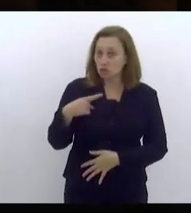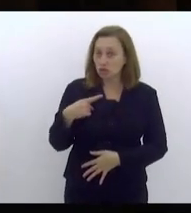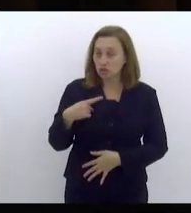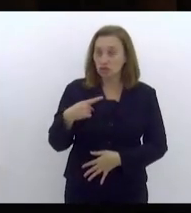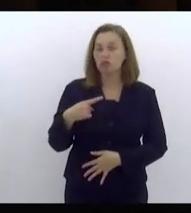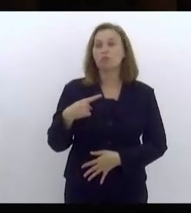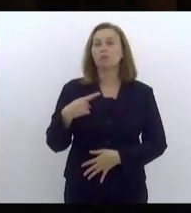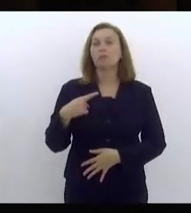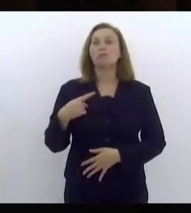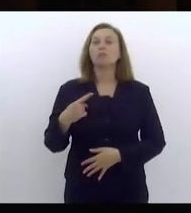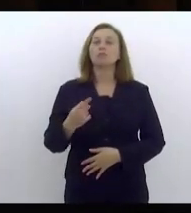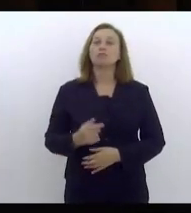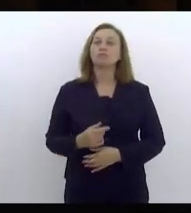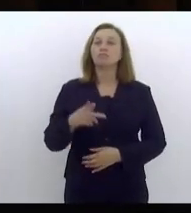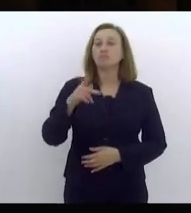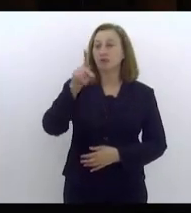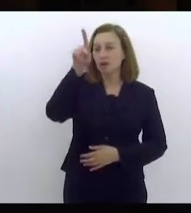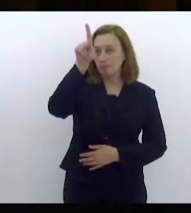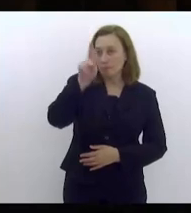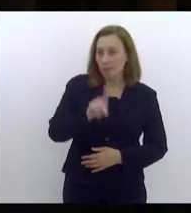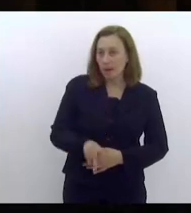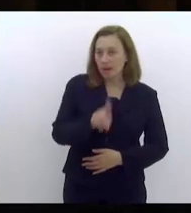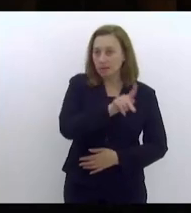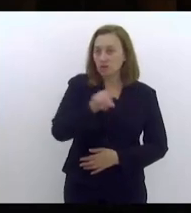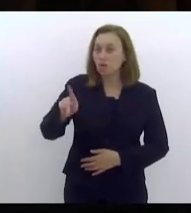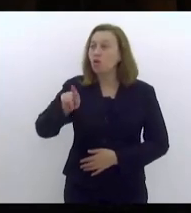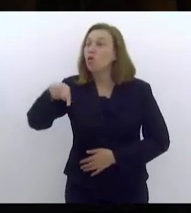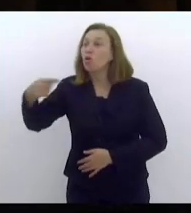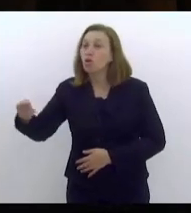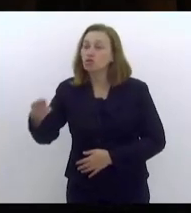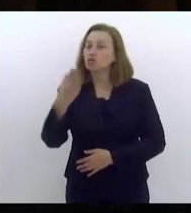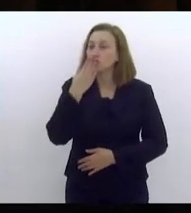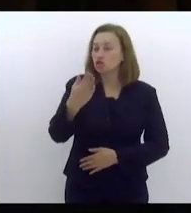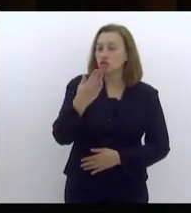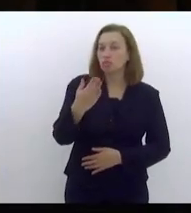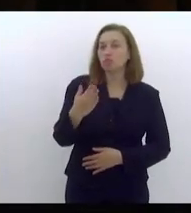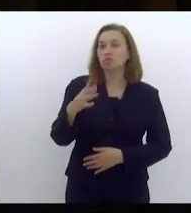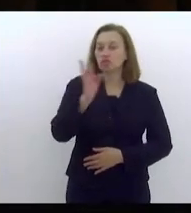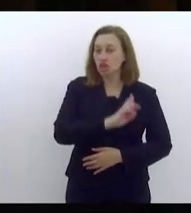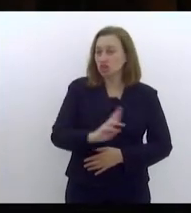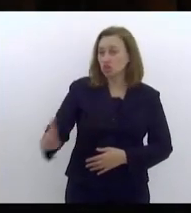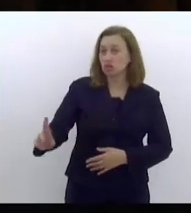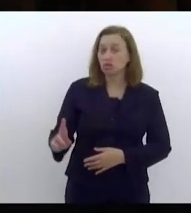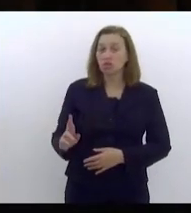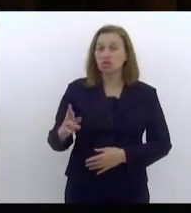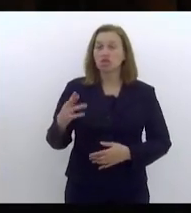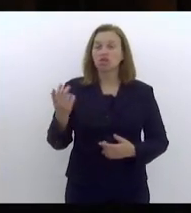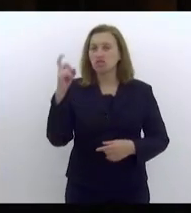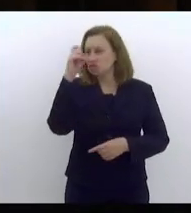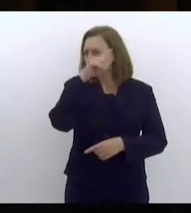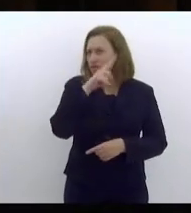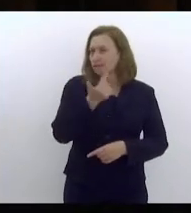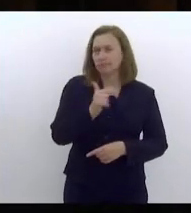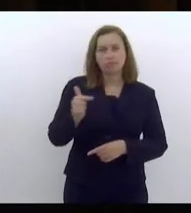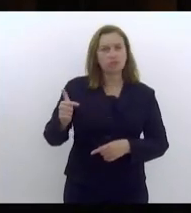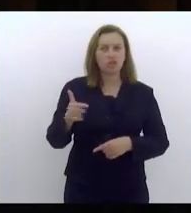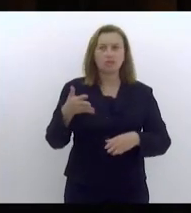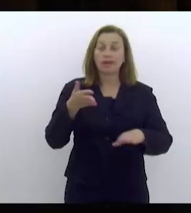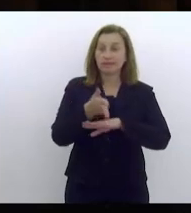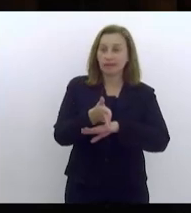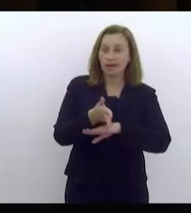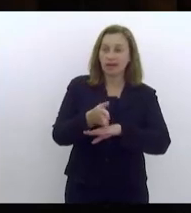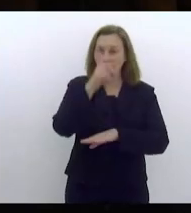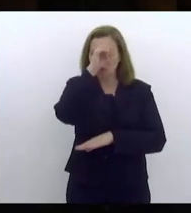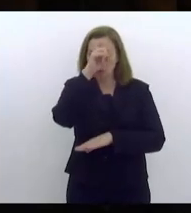pastores evangélicos, padres, outras religiões não têm qualquer dificuldade em adentrar os hospitais.